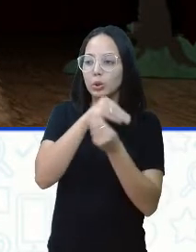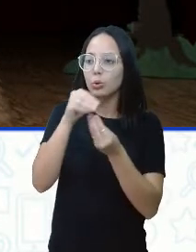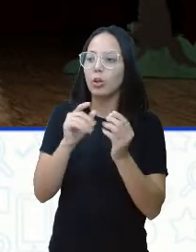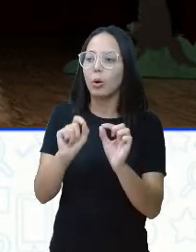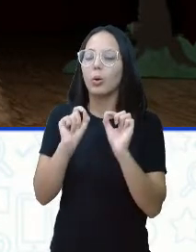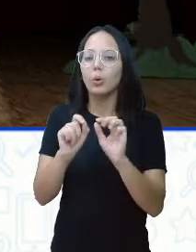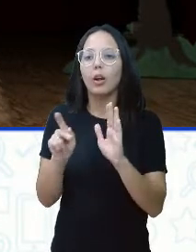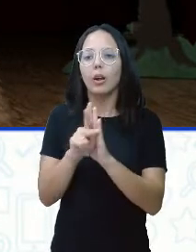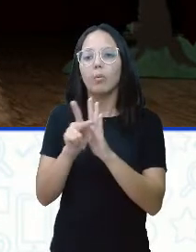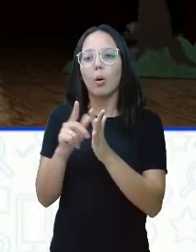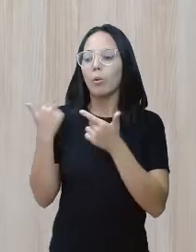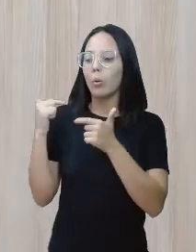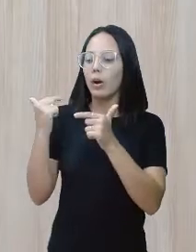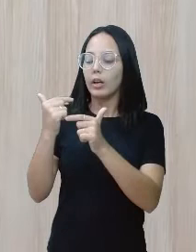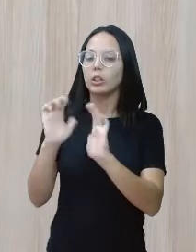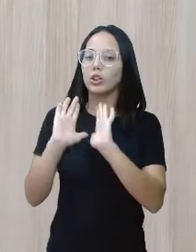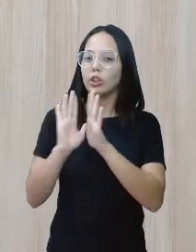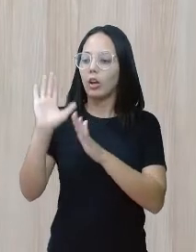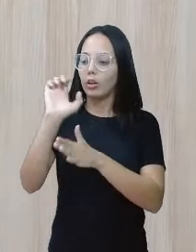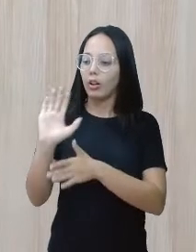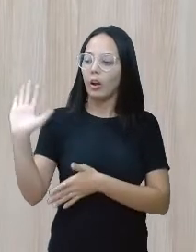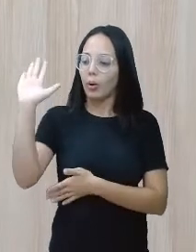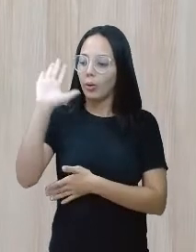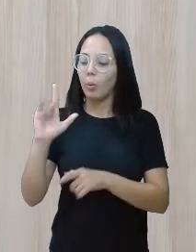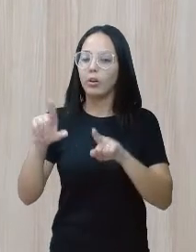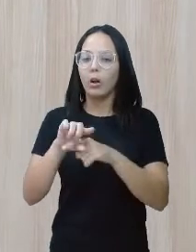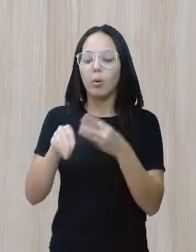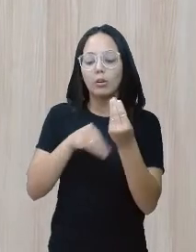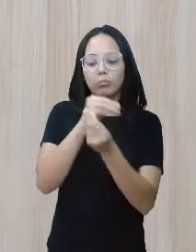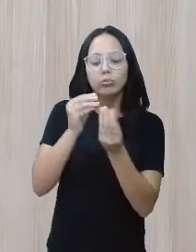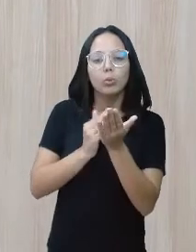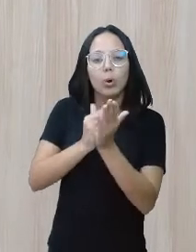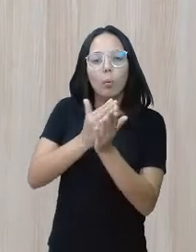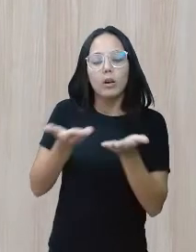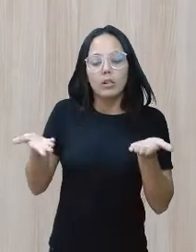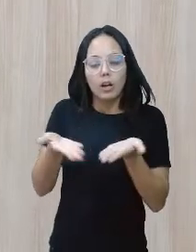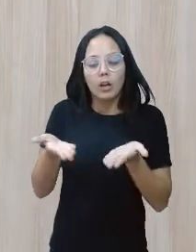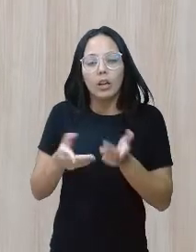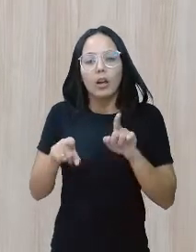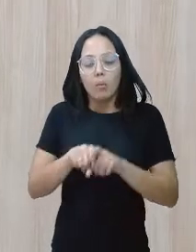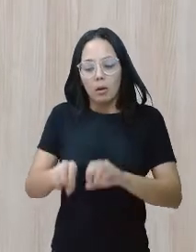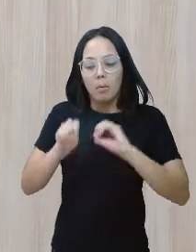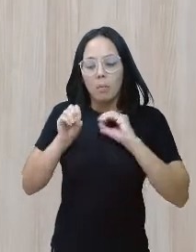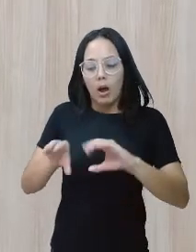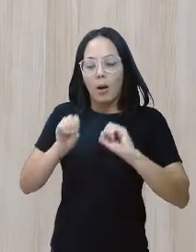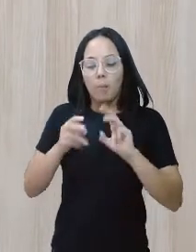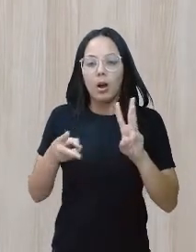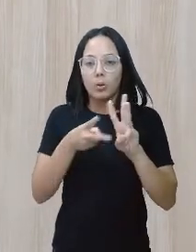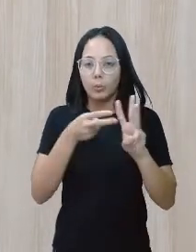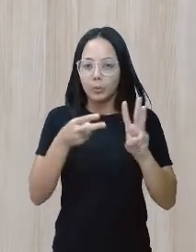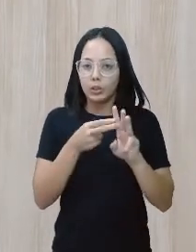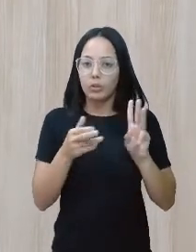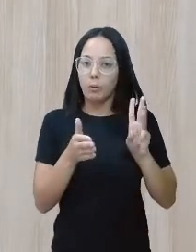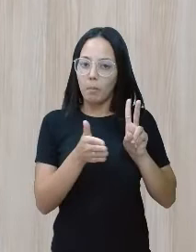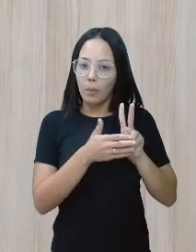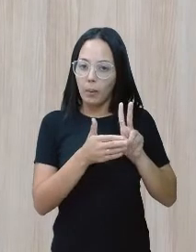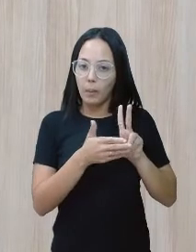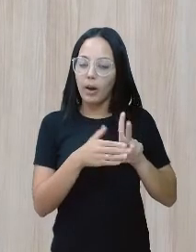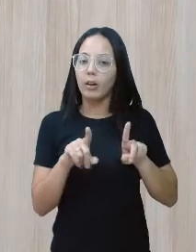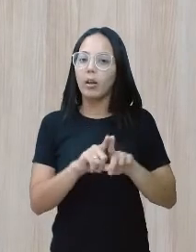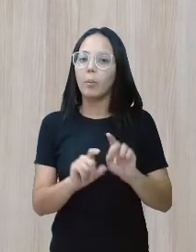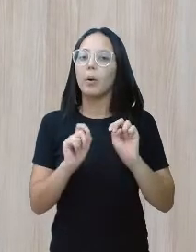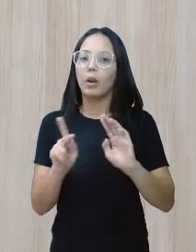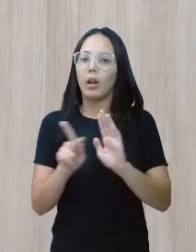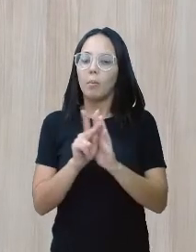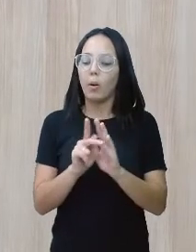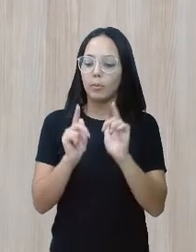com uma herança que foi trazida pela Europa e começa, além de catequizar os índios locais, também servir de fonte